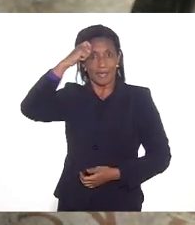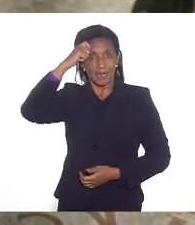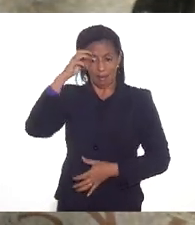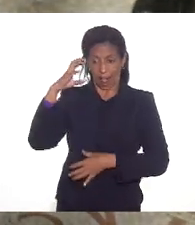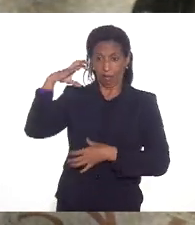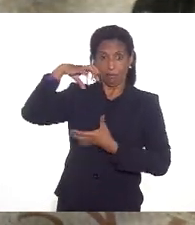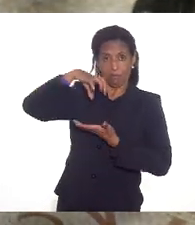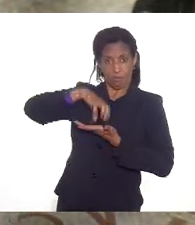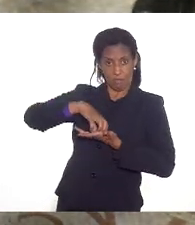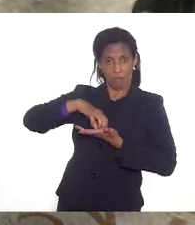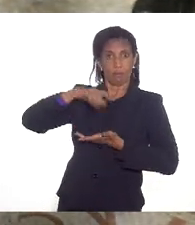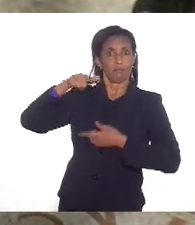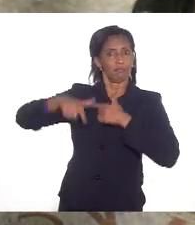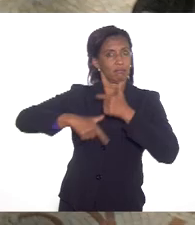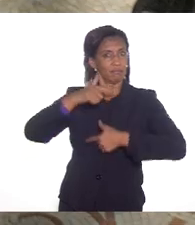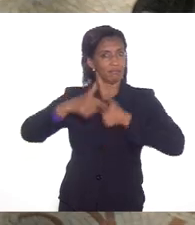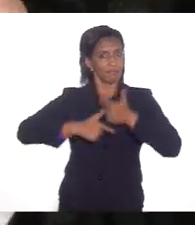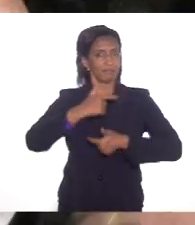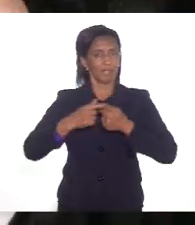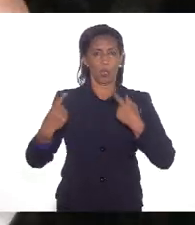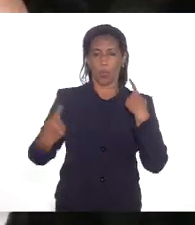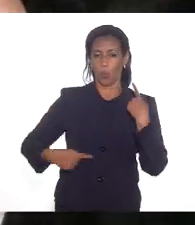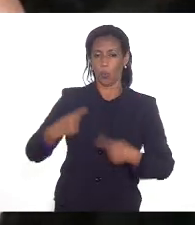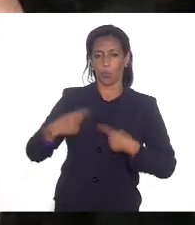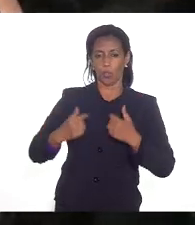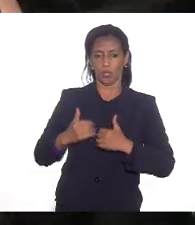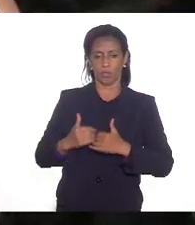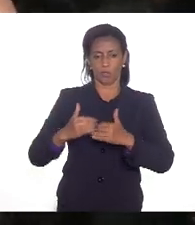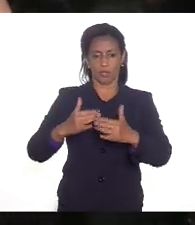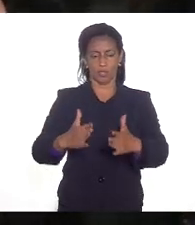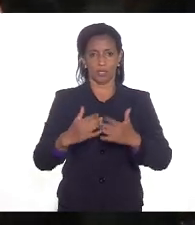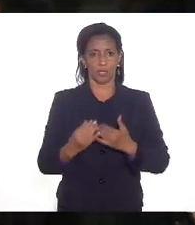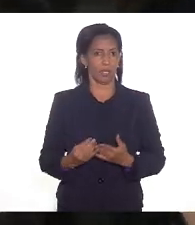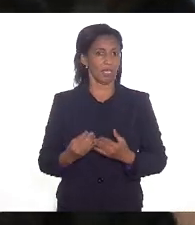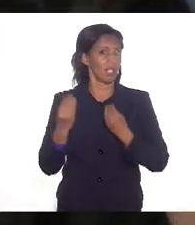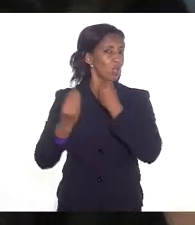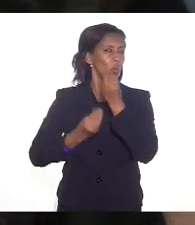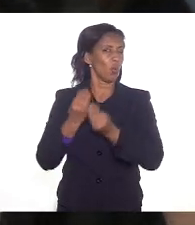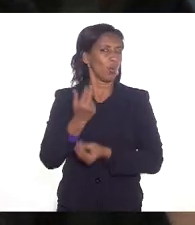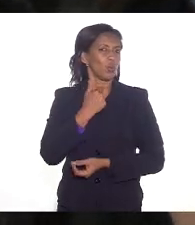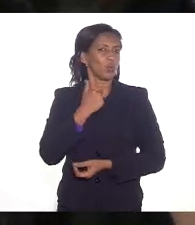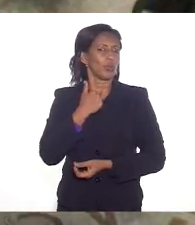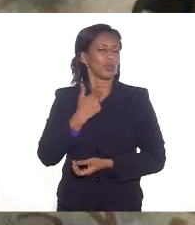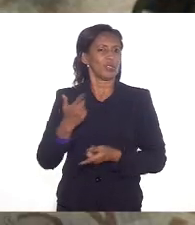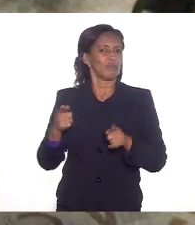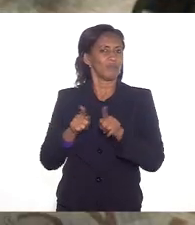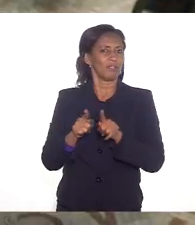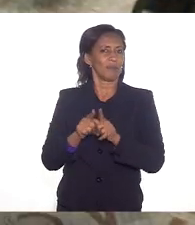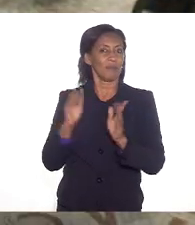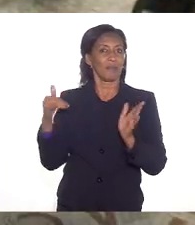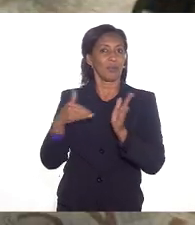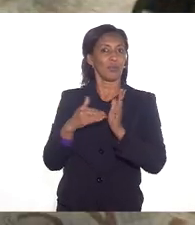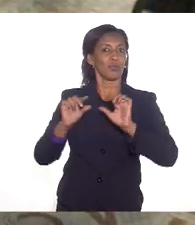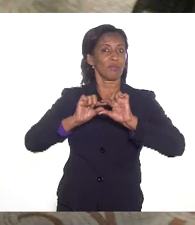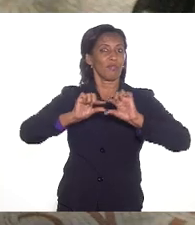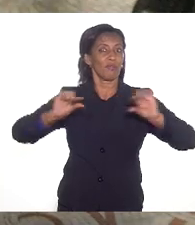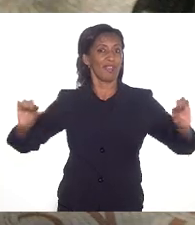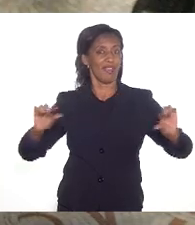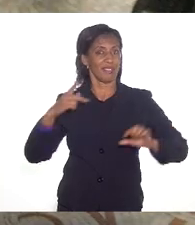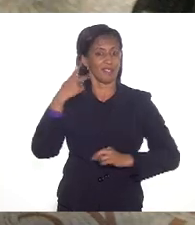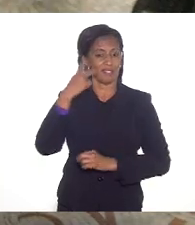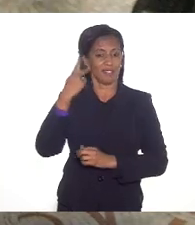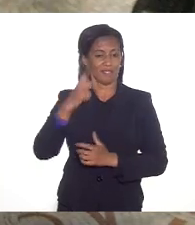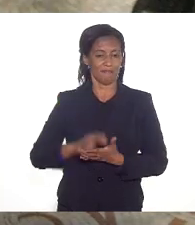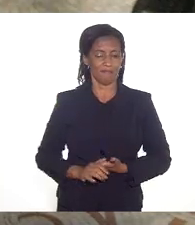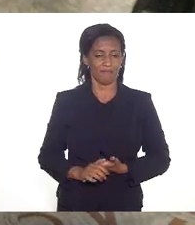ocupando esse espaço e produzindo política a partir daqui e como não poderia deixar de ser a minha última frase nesse